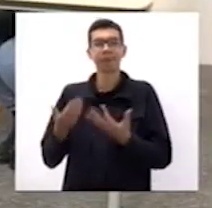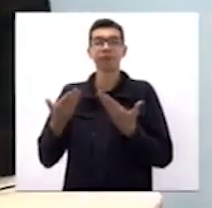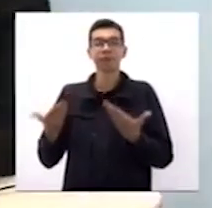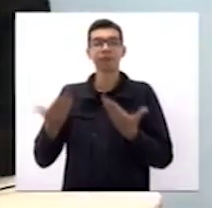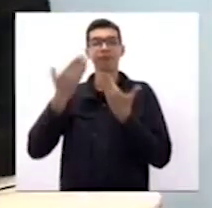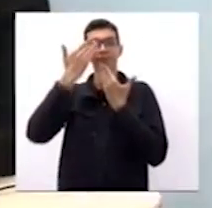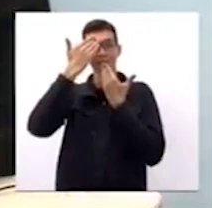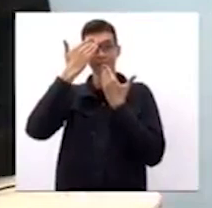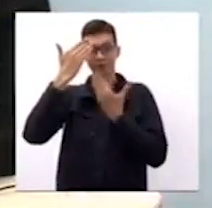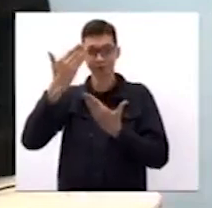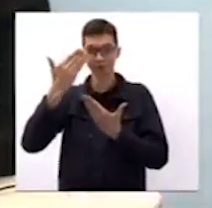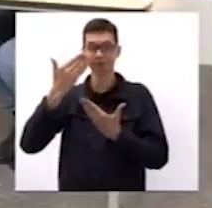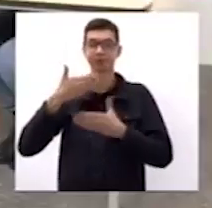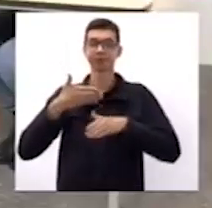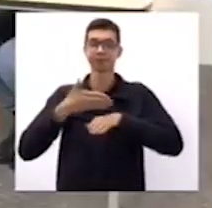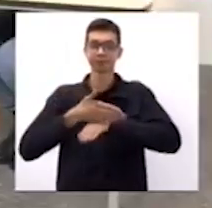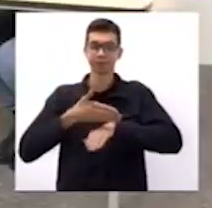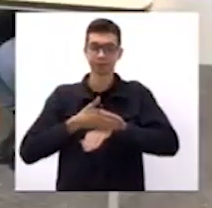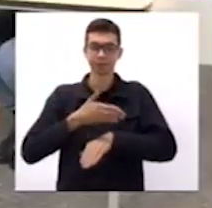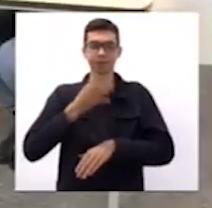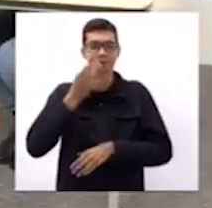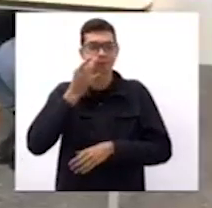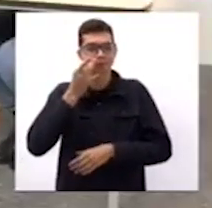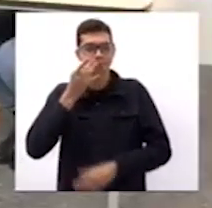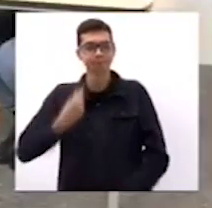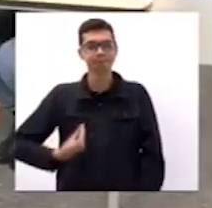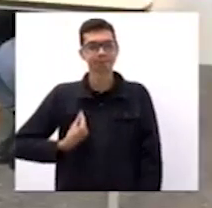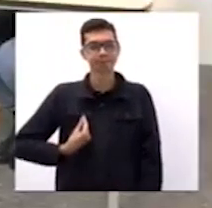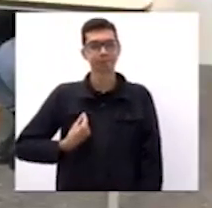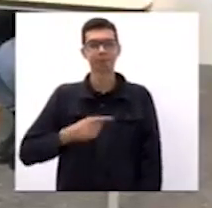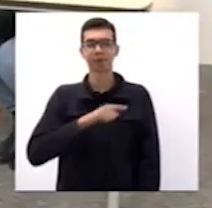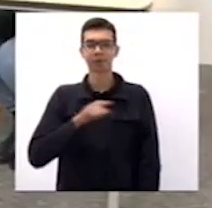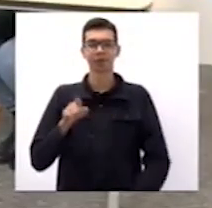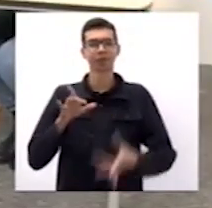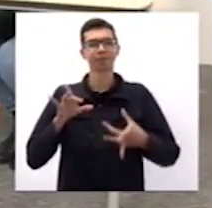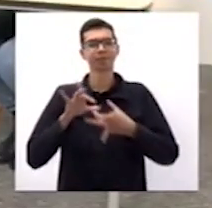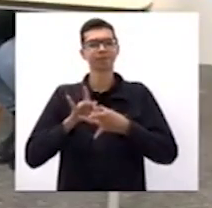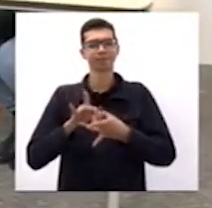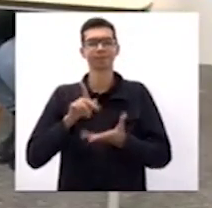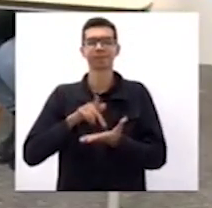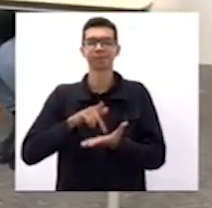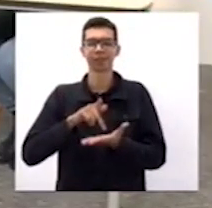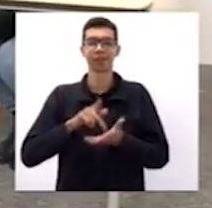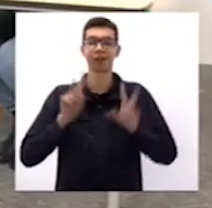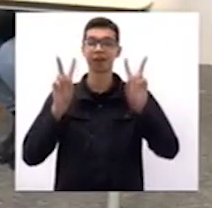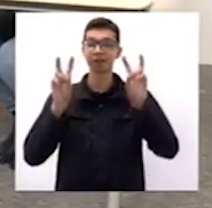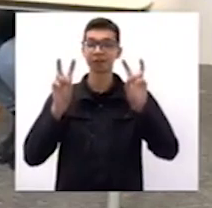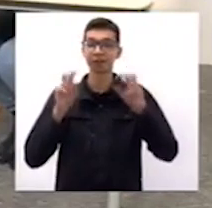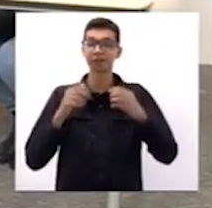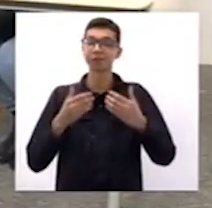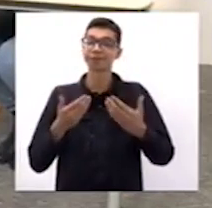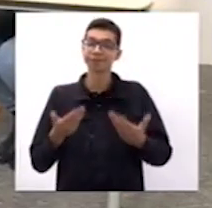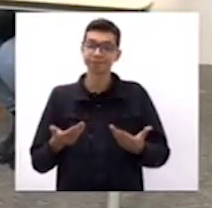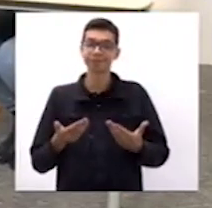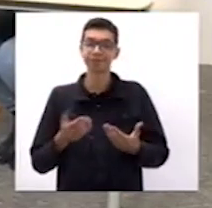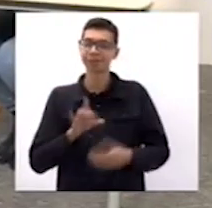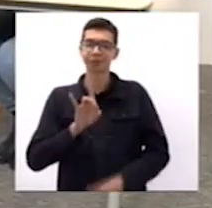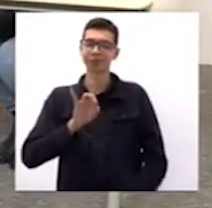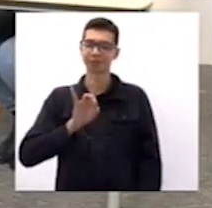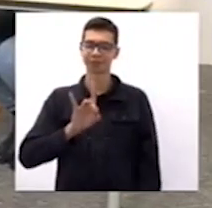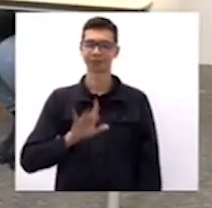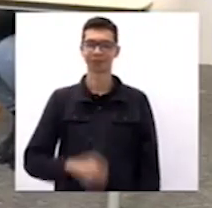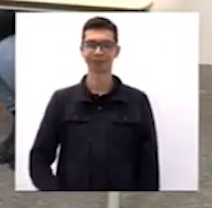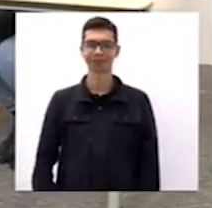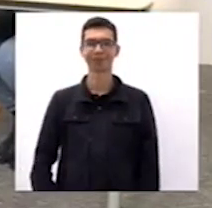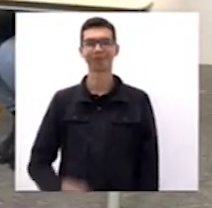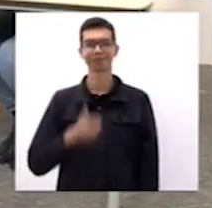agradece aí a participação sempre de vocês e o acolhimento às nossas pautas e até a próxima. A gente agradece,